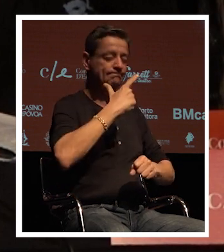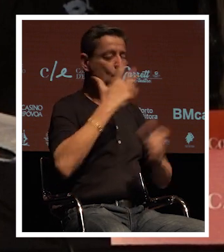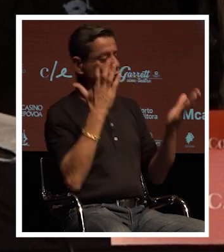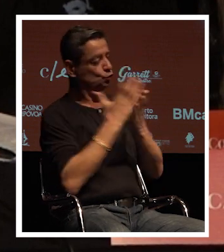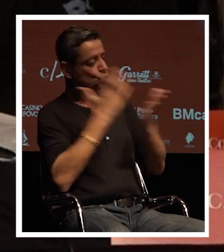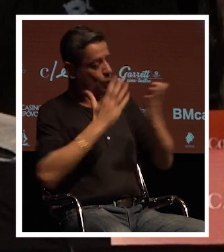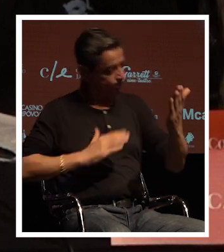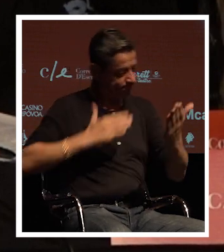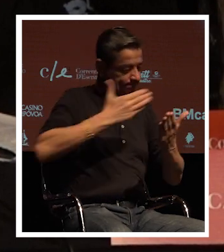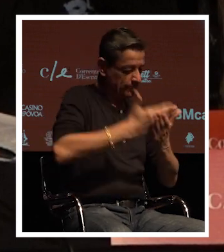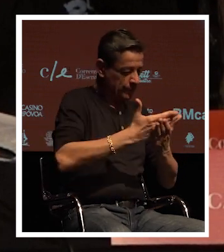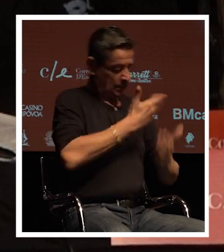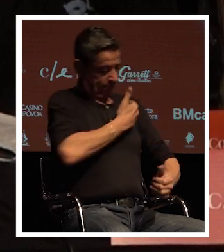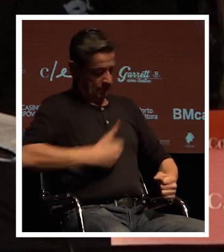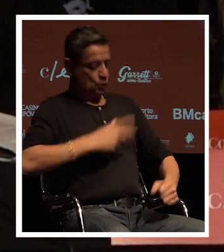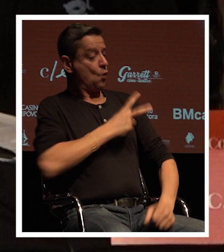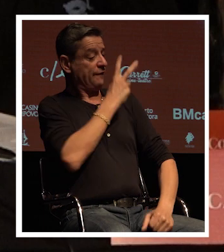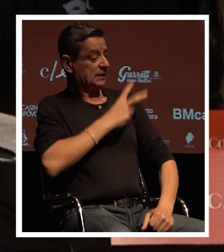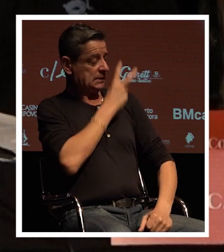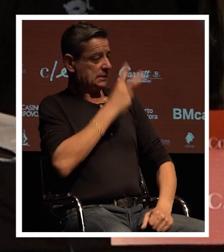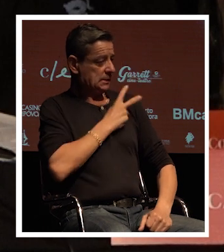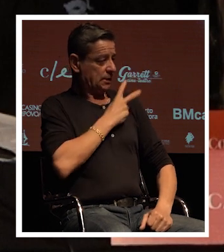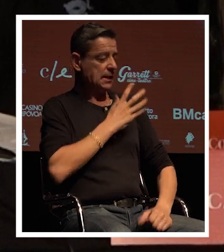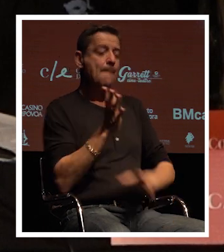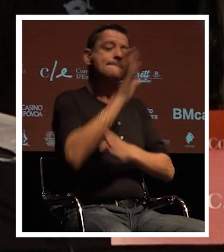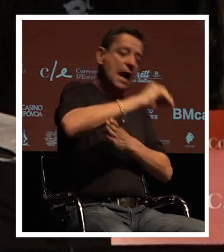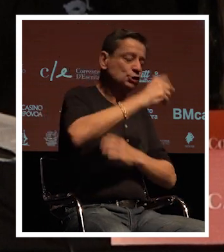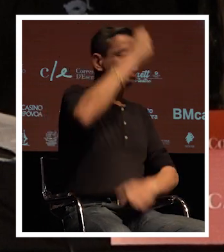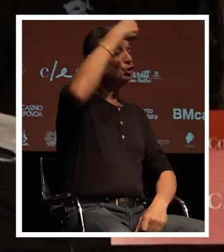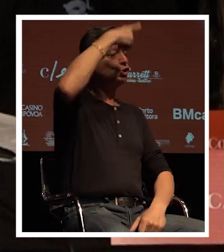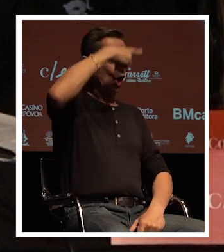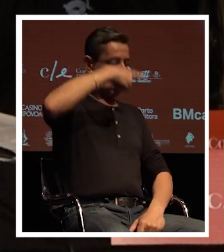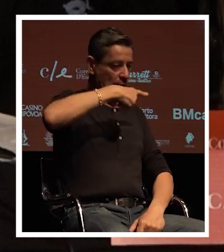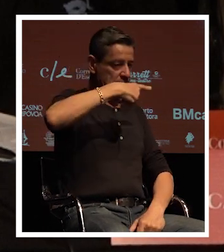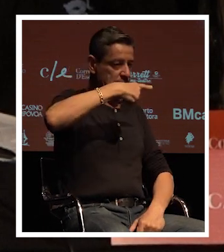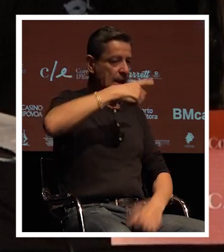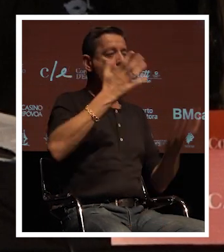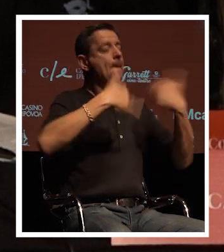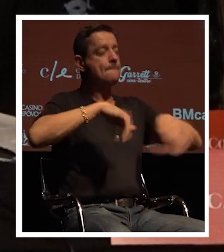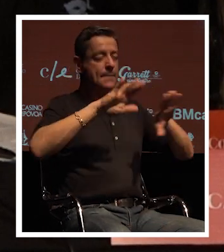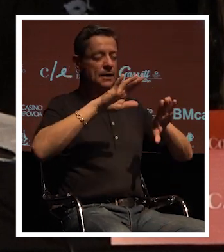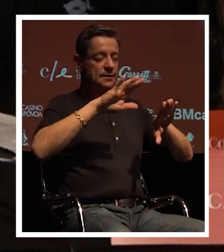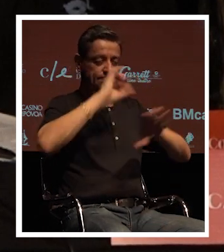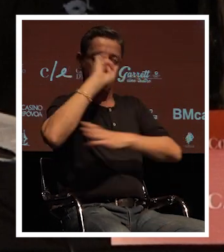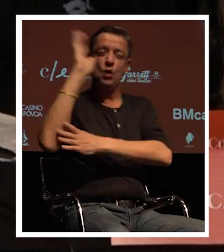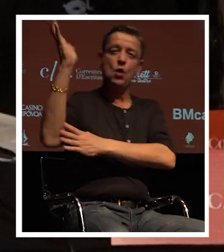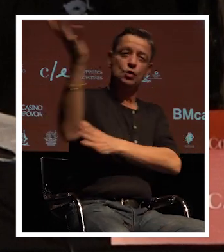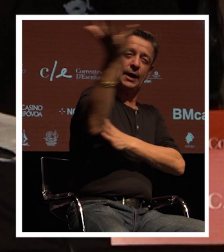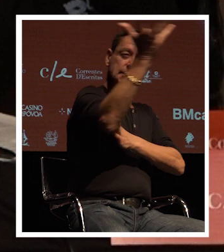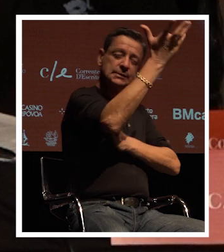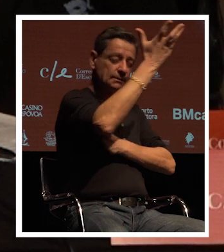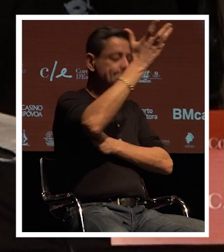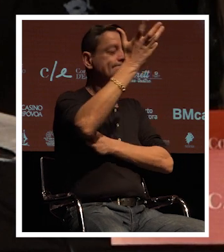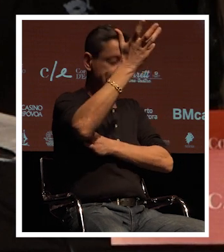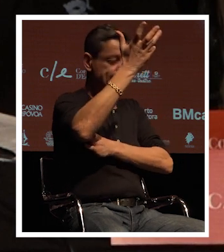clássicos para não sair das universidades há mais histórias na primeira é retirada uma natureza morta renascentista de